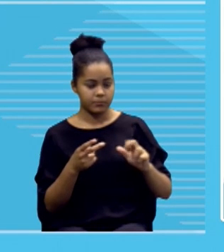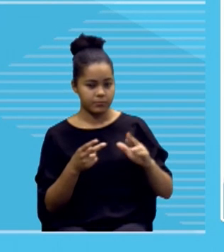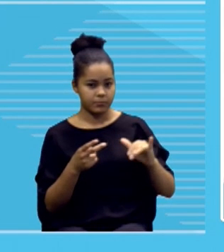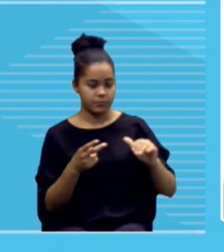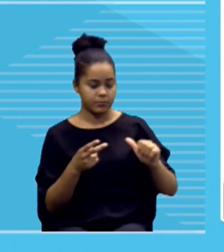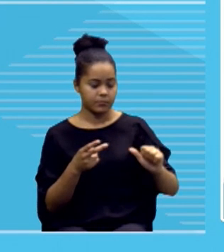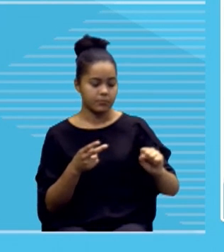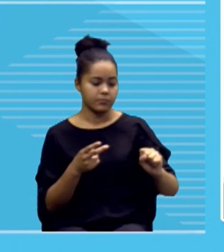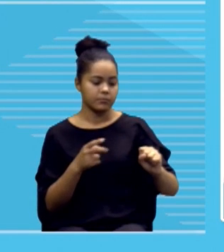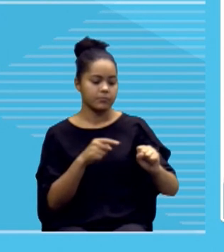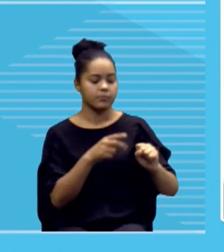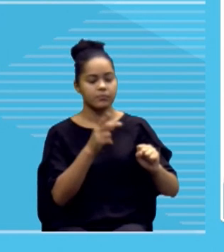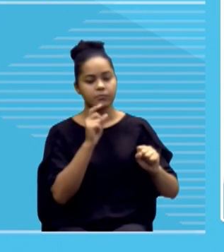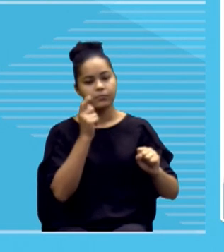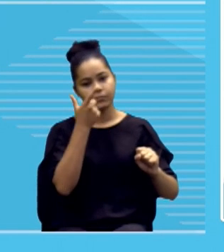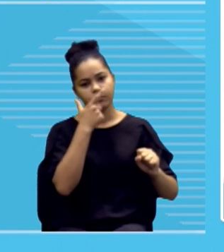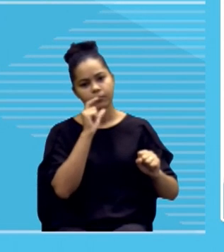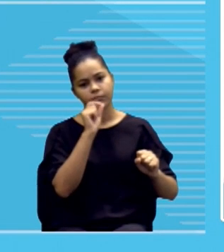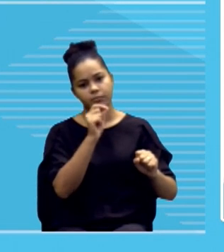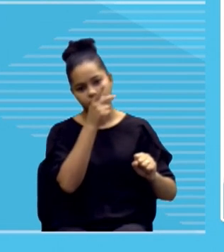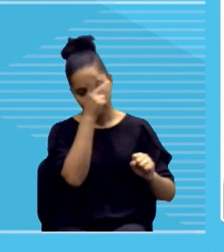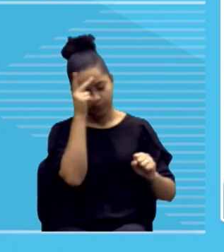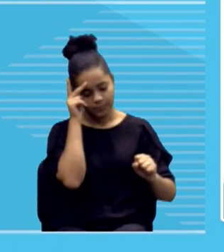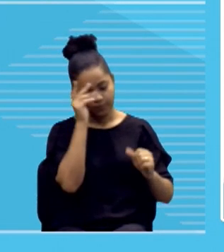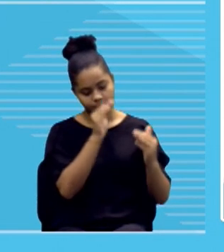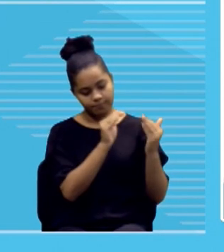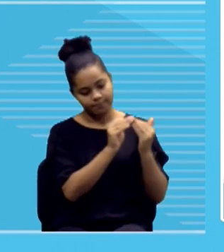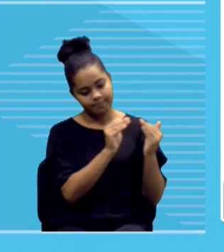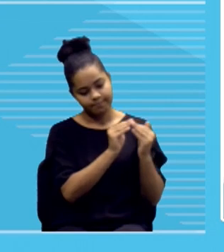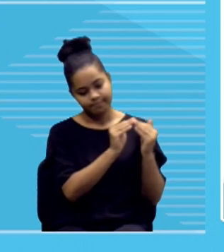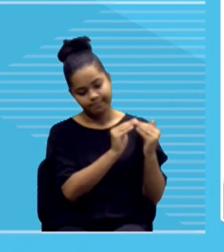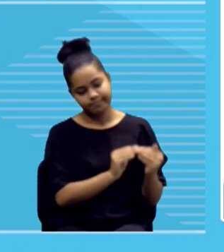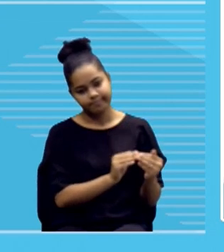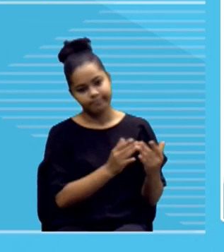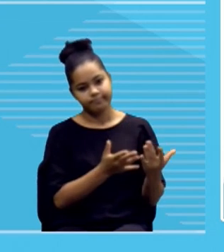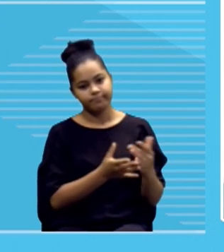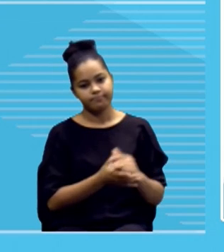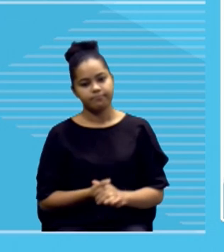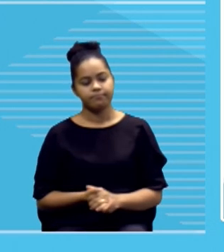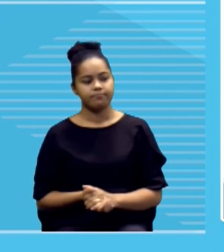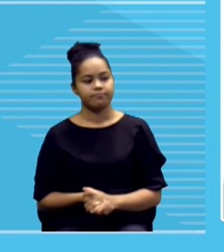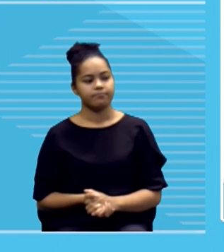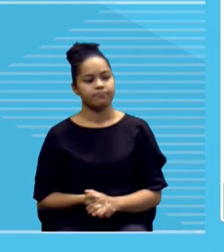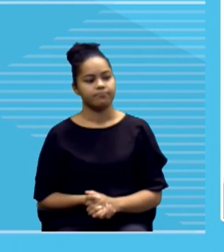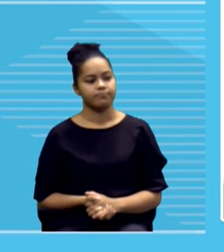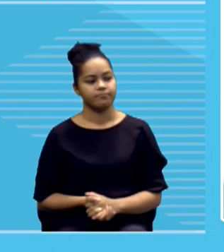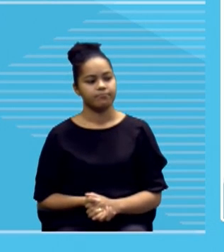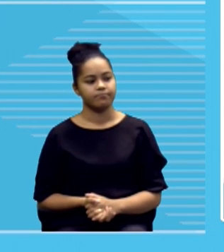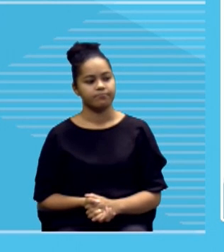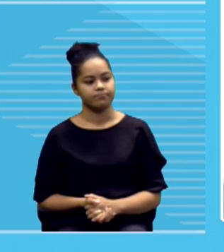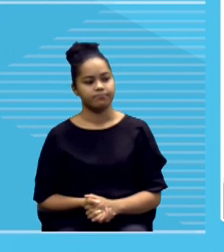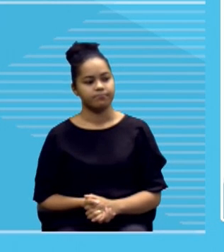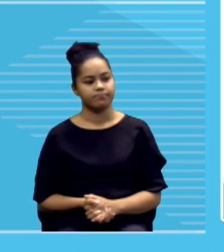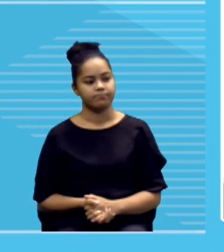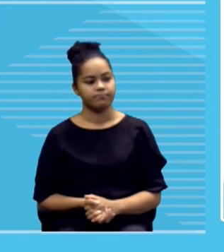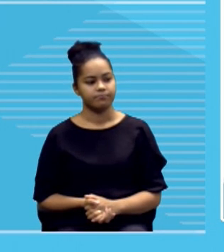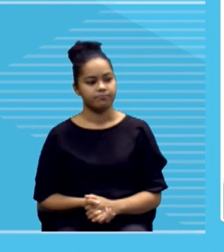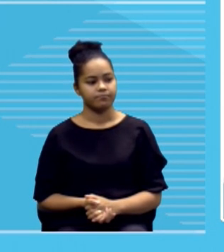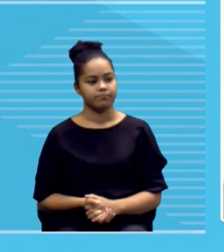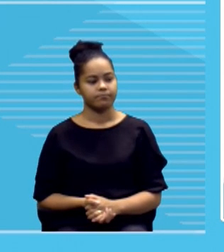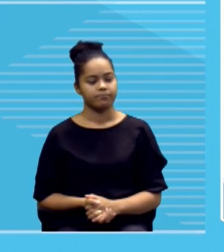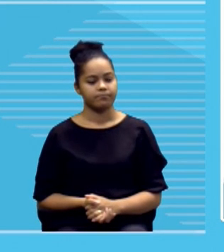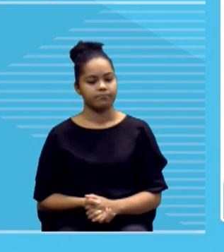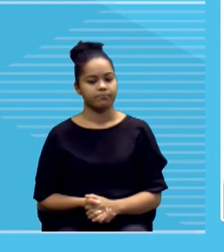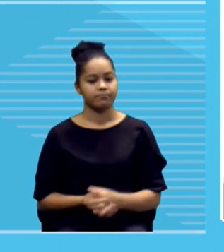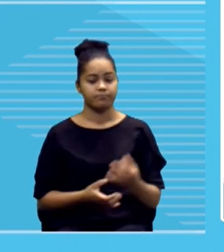Então, redes primárias abrange empresa e indústria. Rede secundária, consumidores